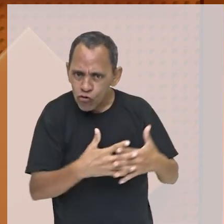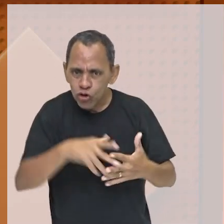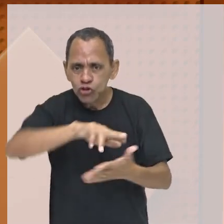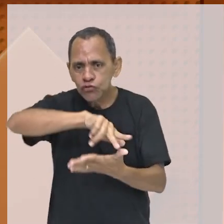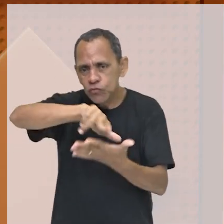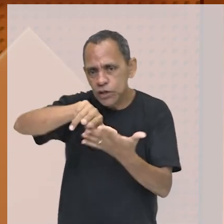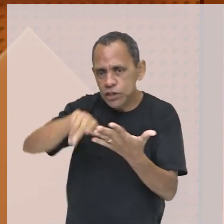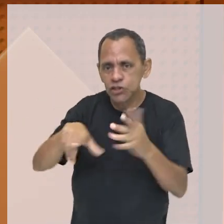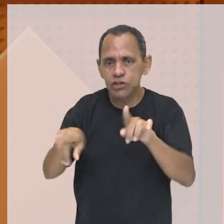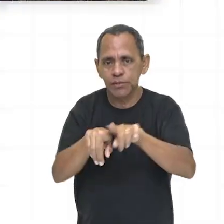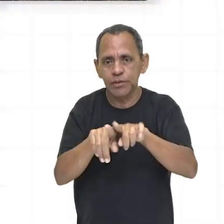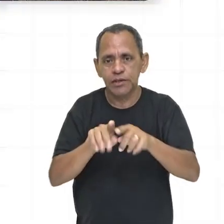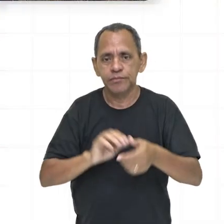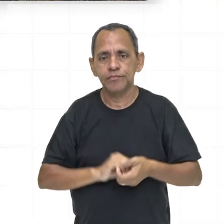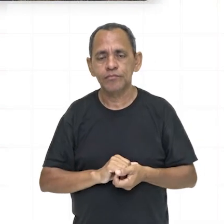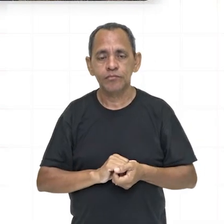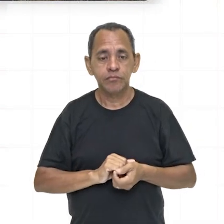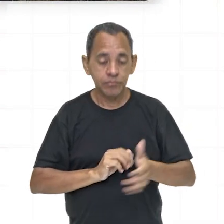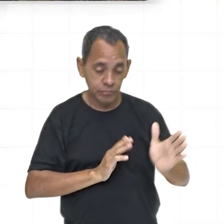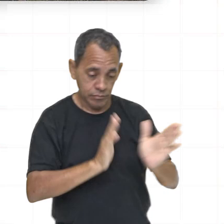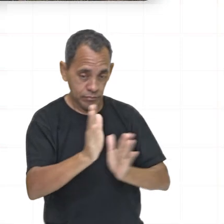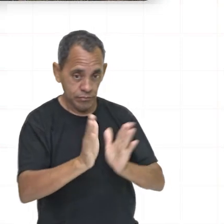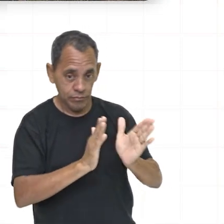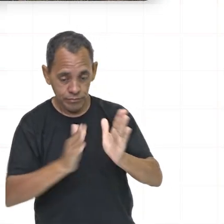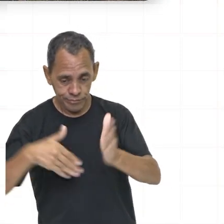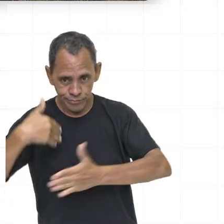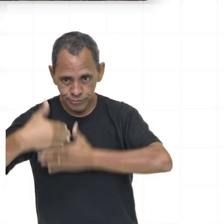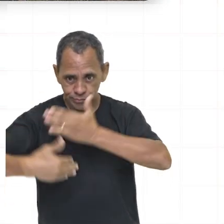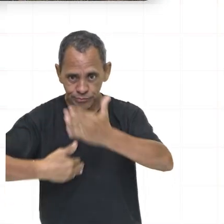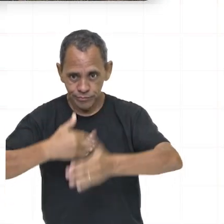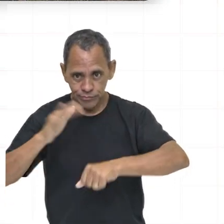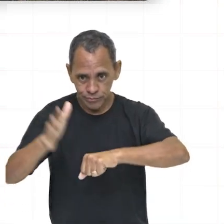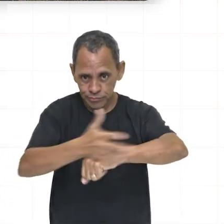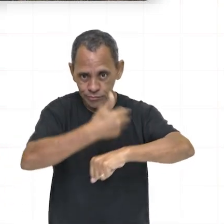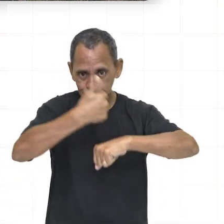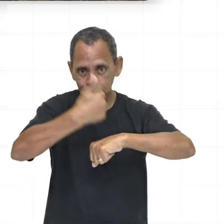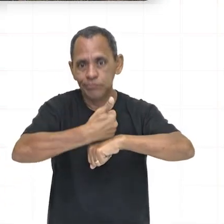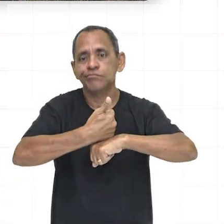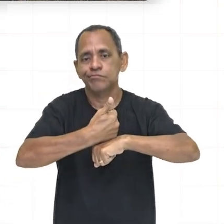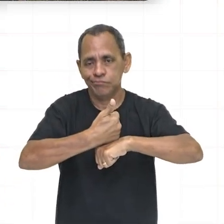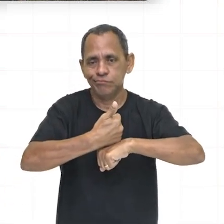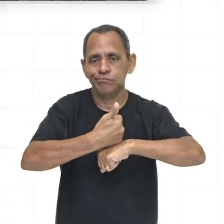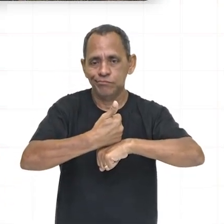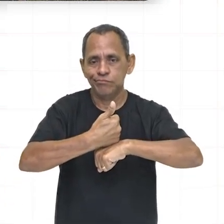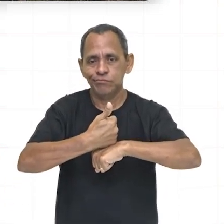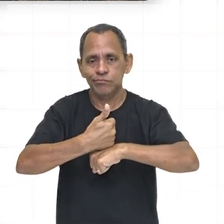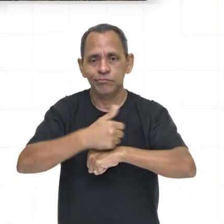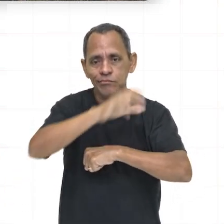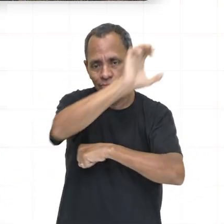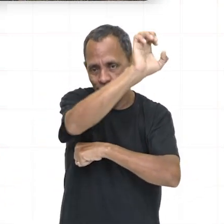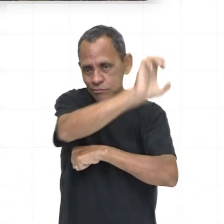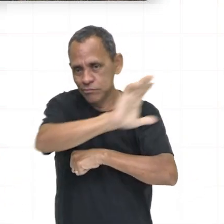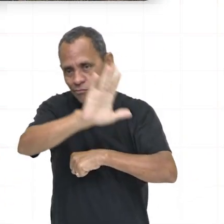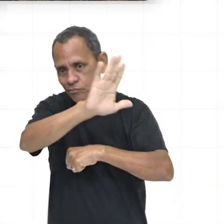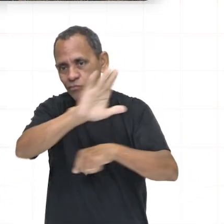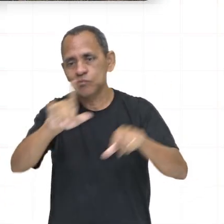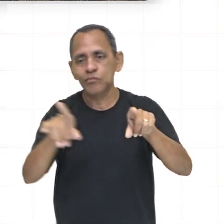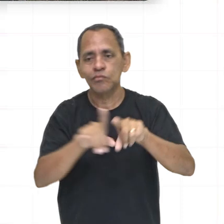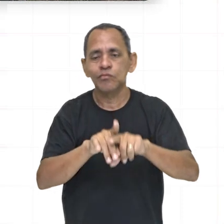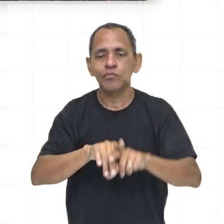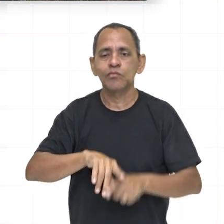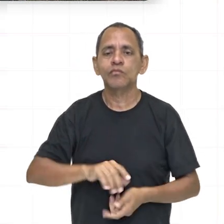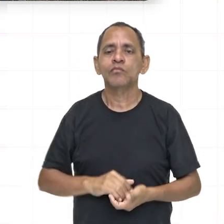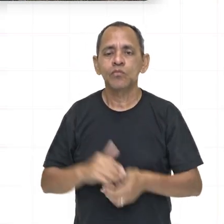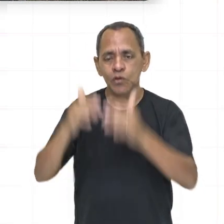diferenciados. Durante o processo de colonização, os europeus não respeitaram as peculiaridades